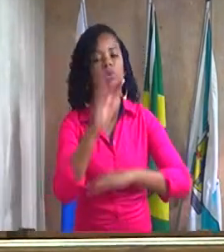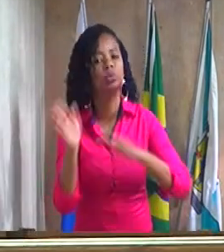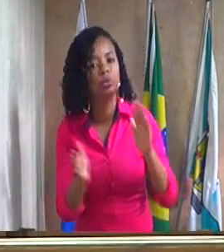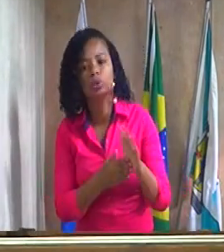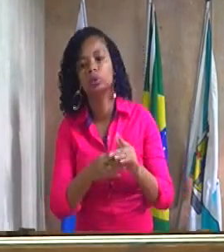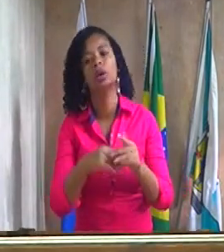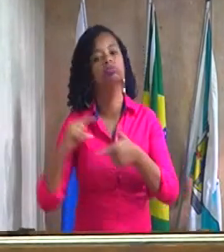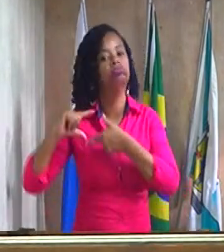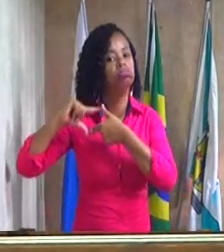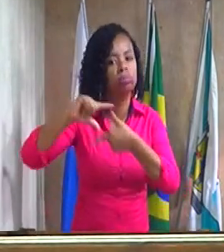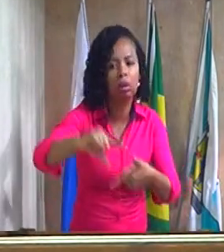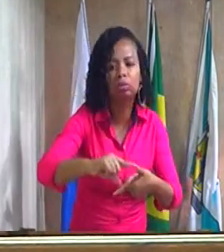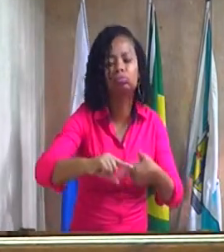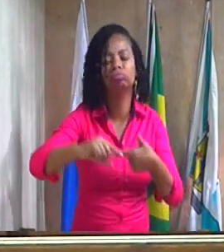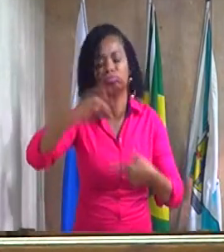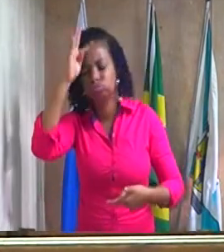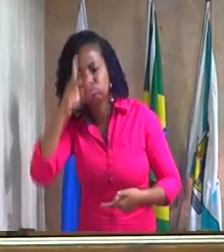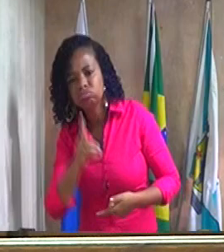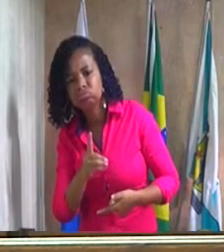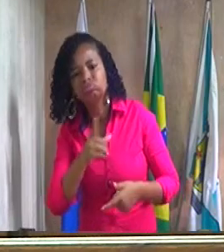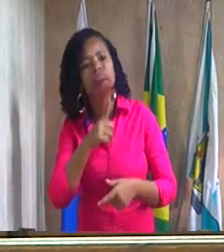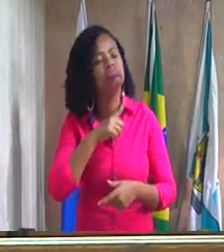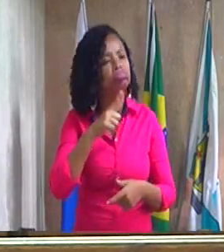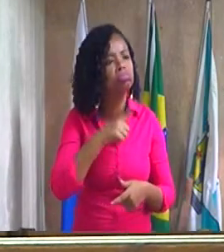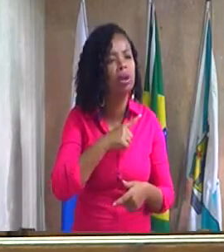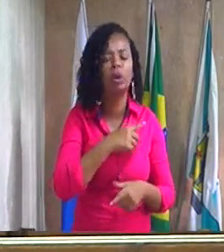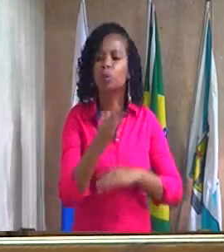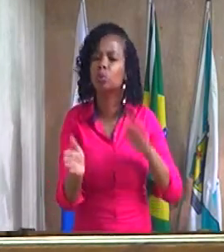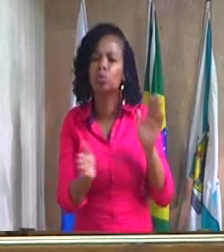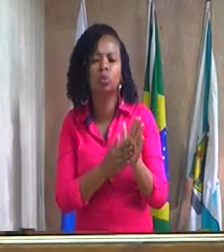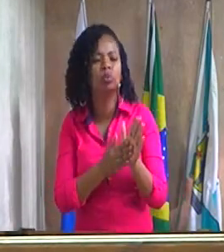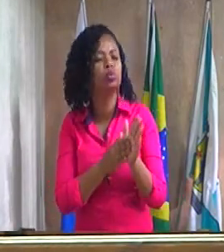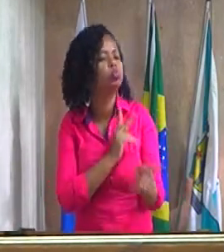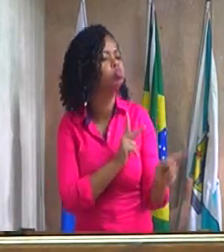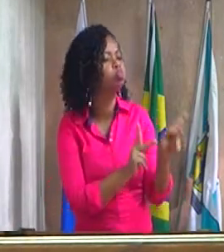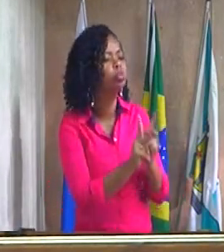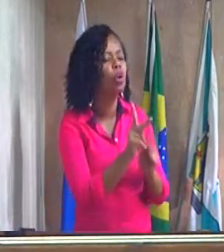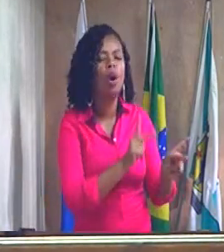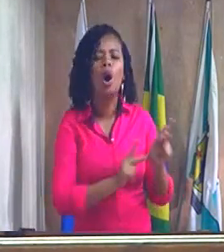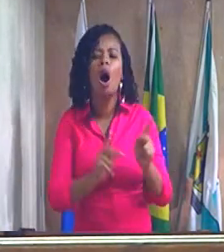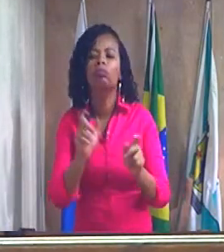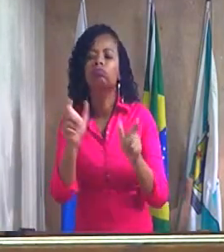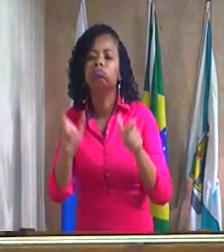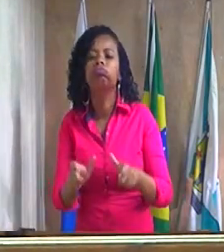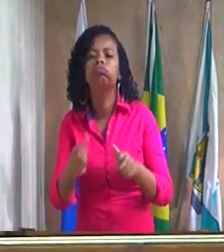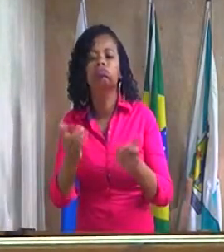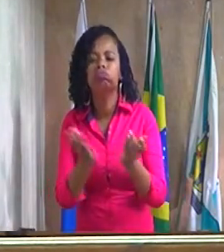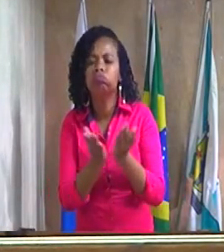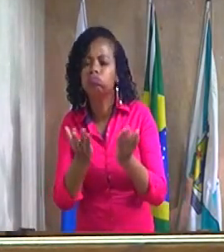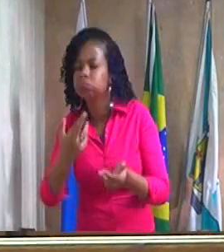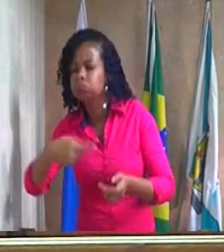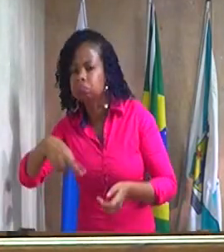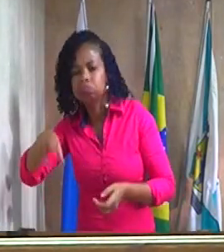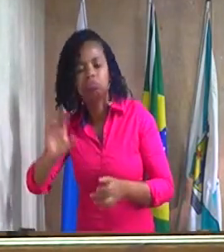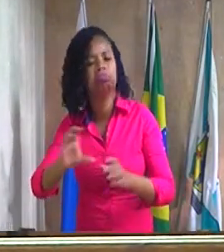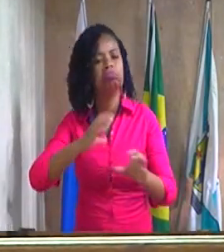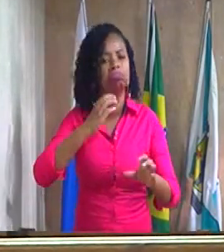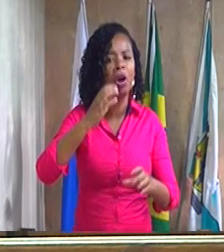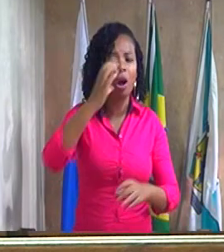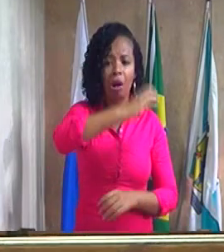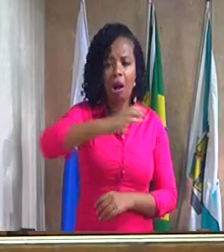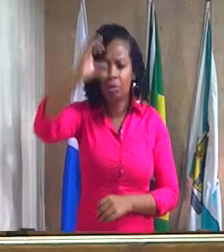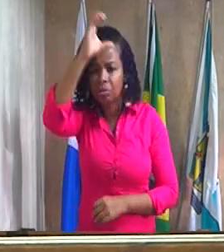reconhecer essas matrizes africanas enquanto instituições formadas e organizadas.